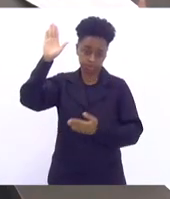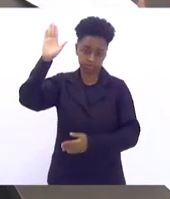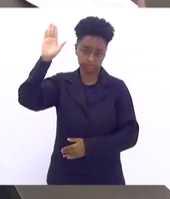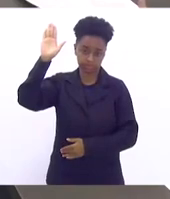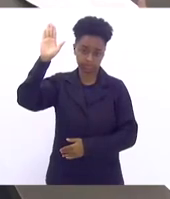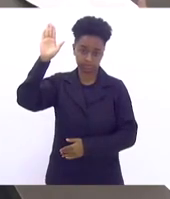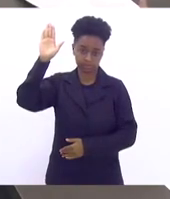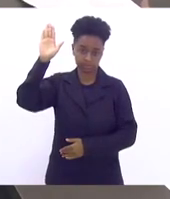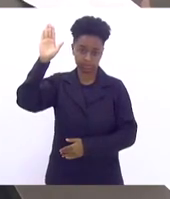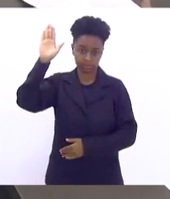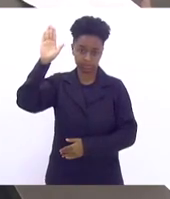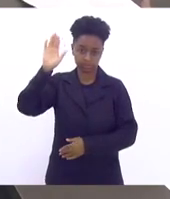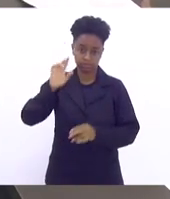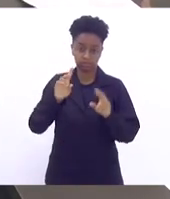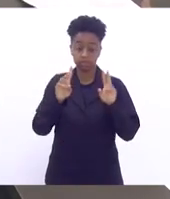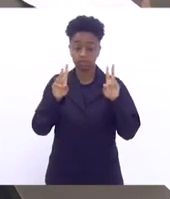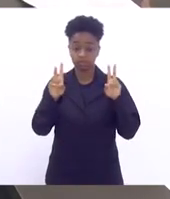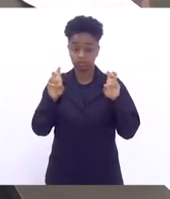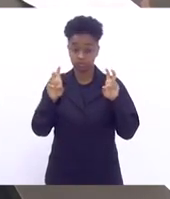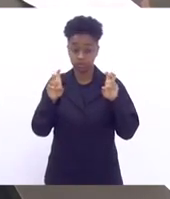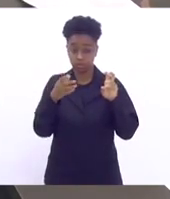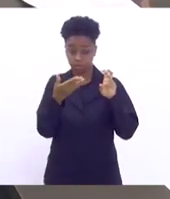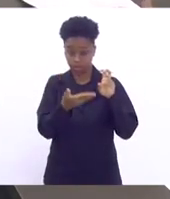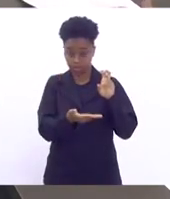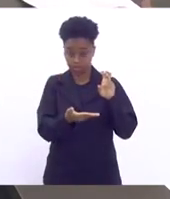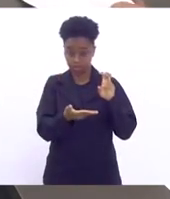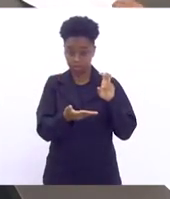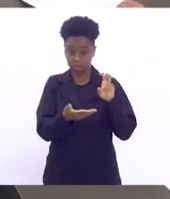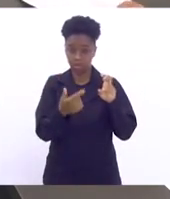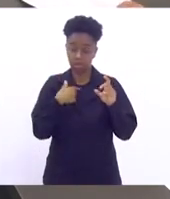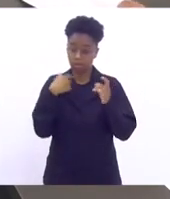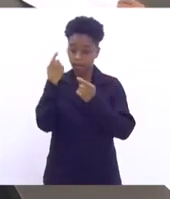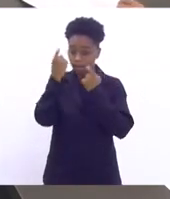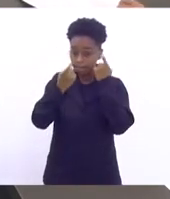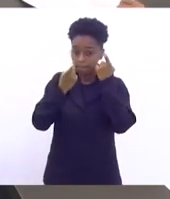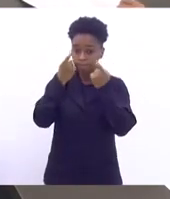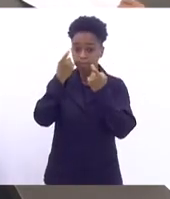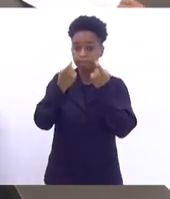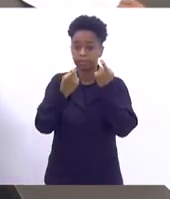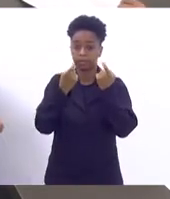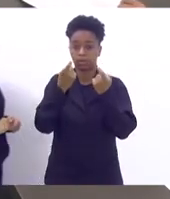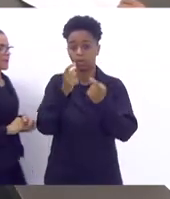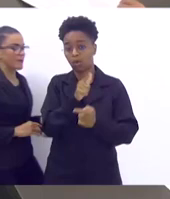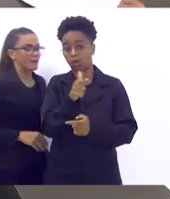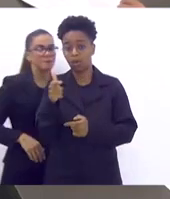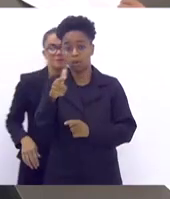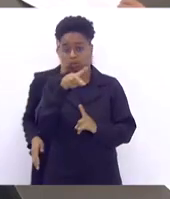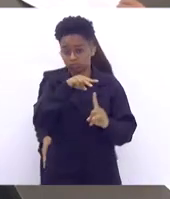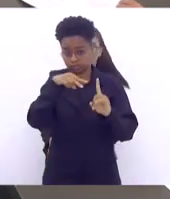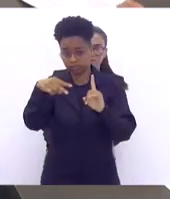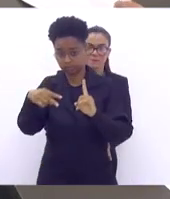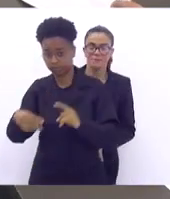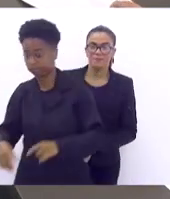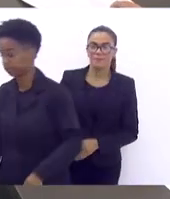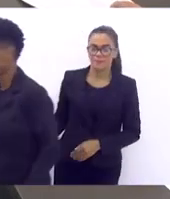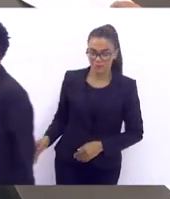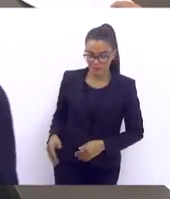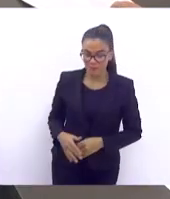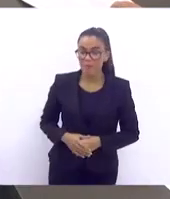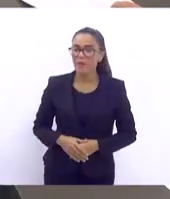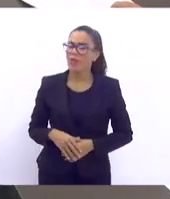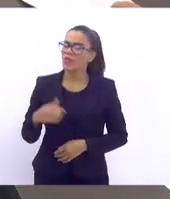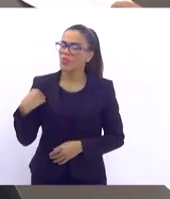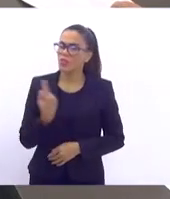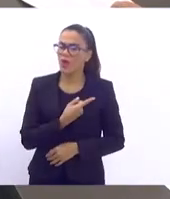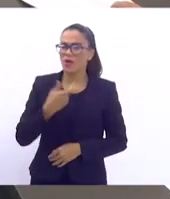em relação essa questão eu tenho uma preocupação Mas é por um outro viés nós falamos